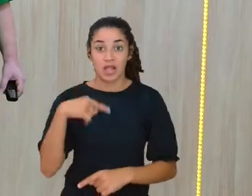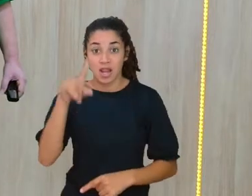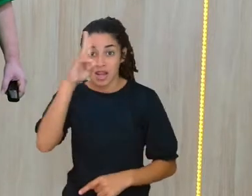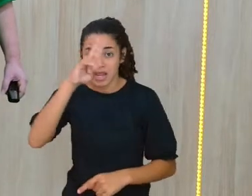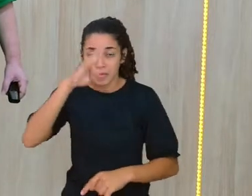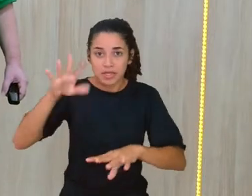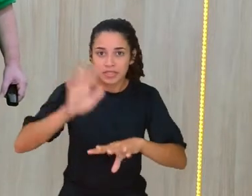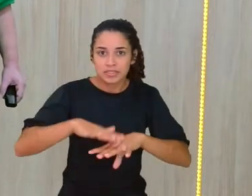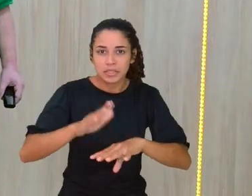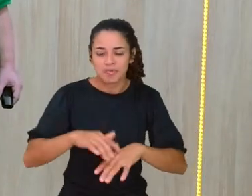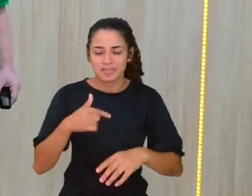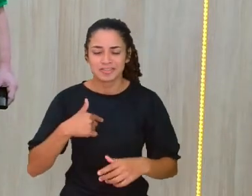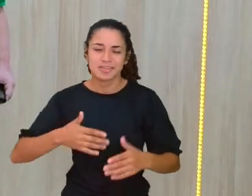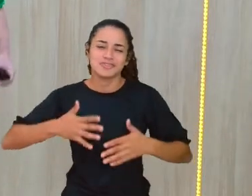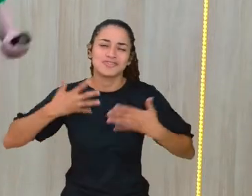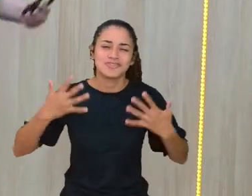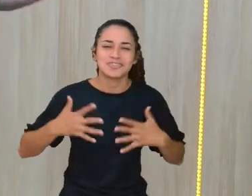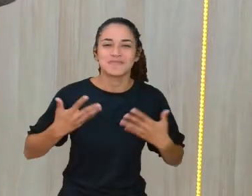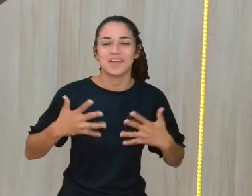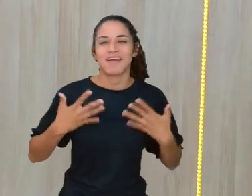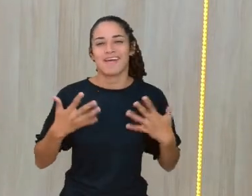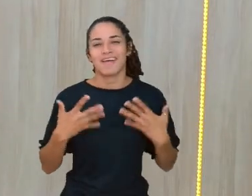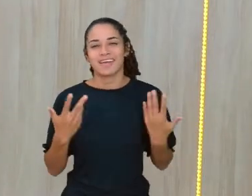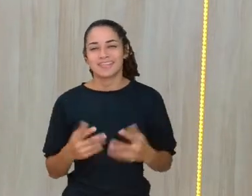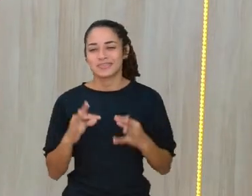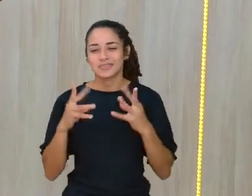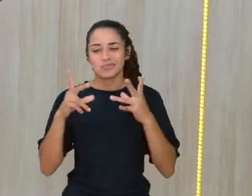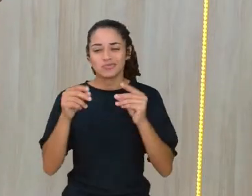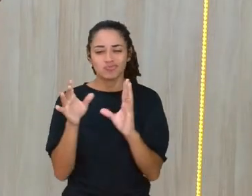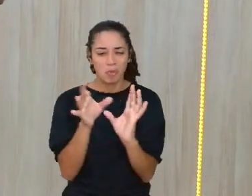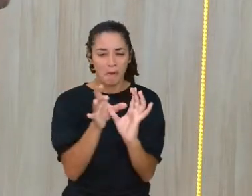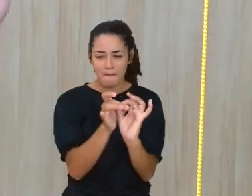é super divertido. Tudo está